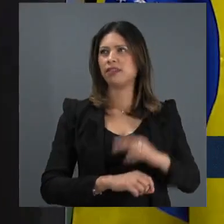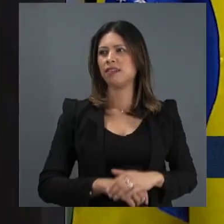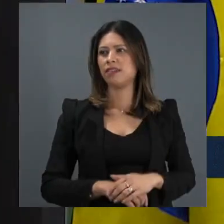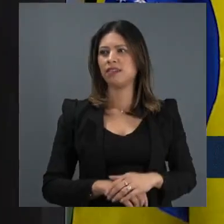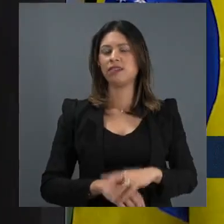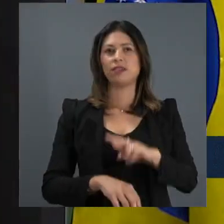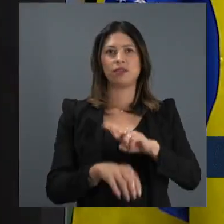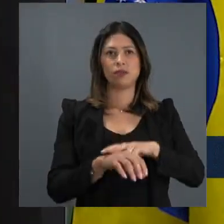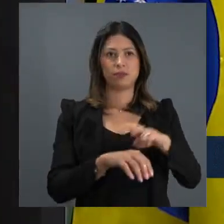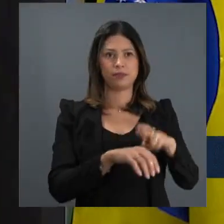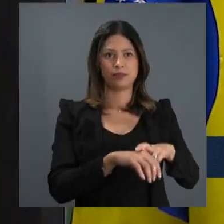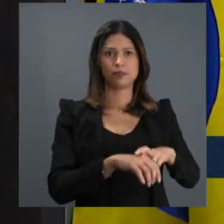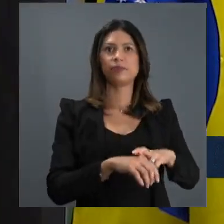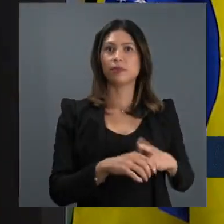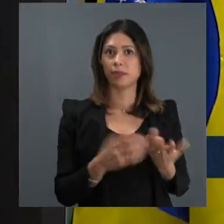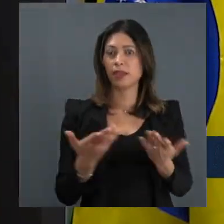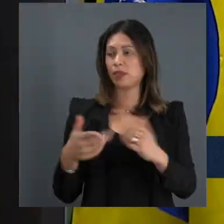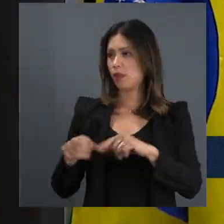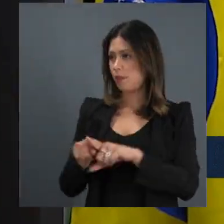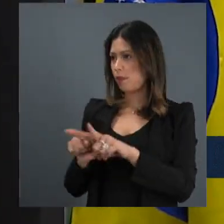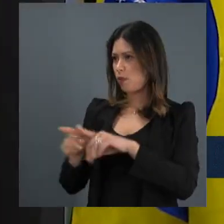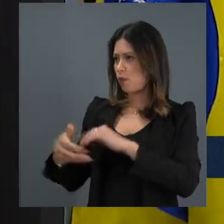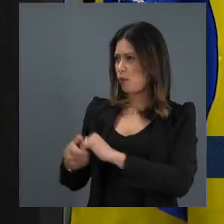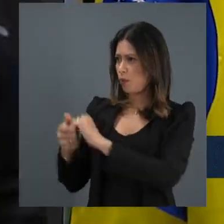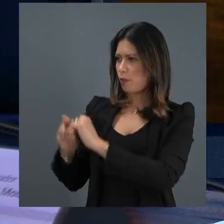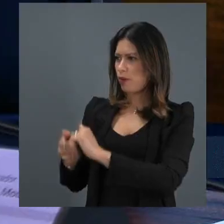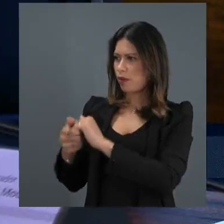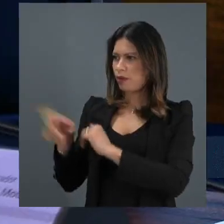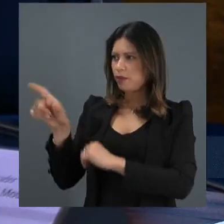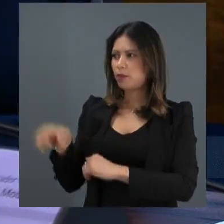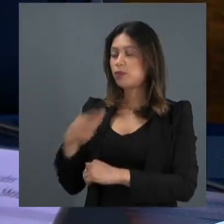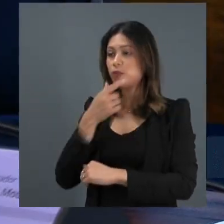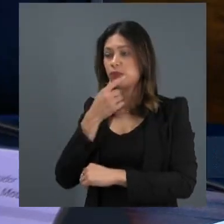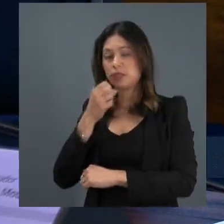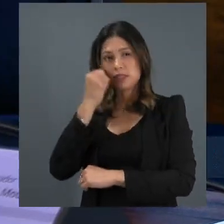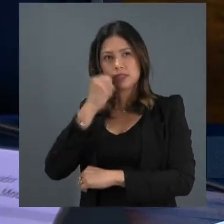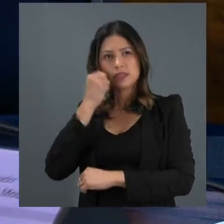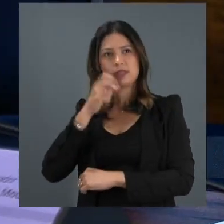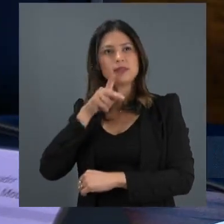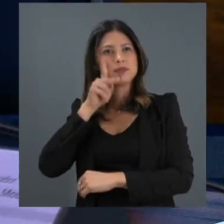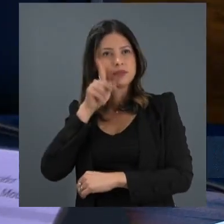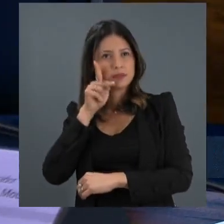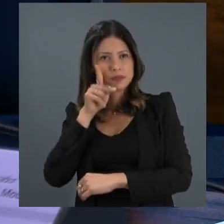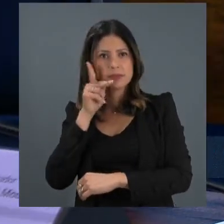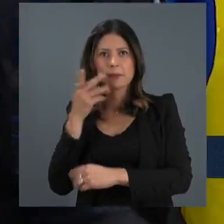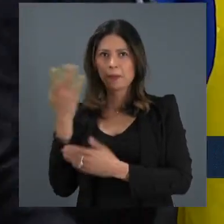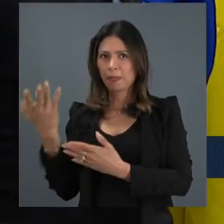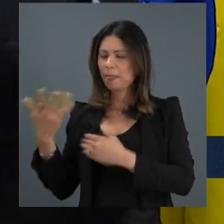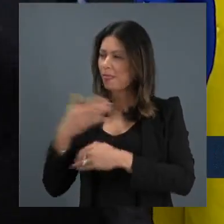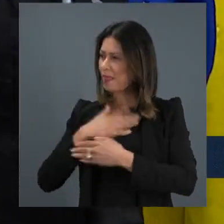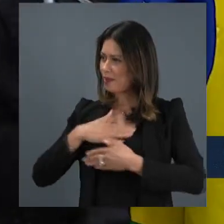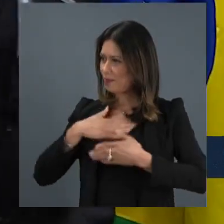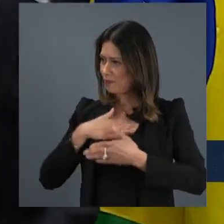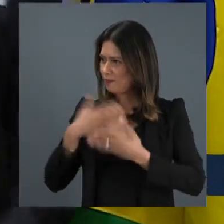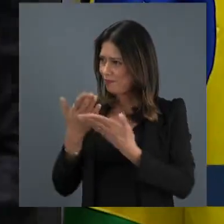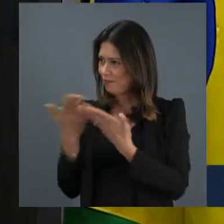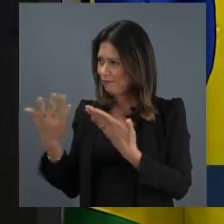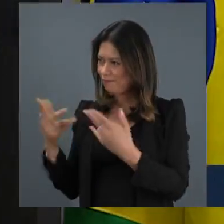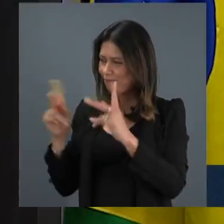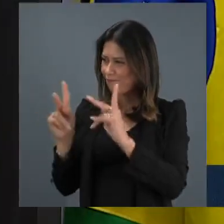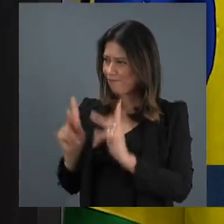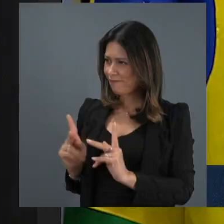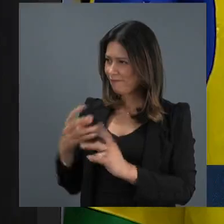cumprimentar o senador Confúcio Moura, senador Paim, minha toda solidariedade e felicidade nesse momento de